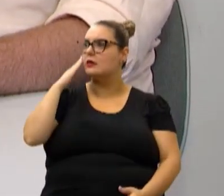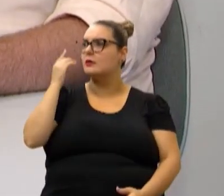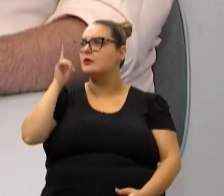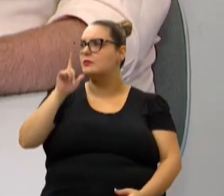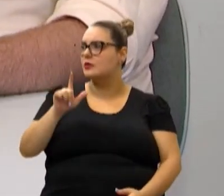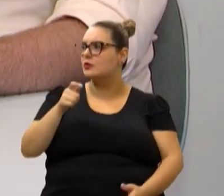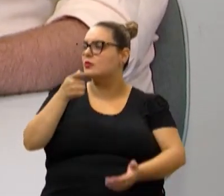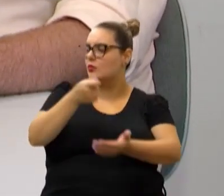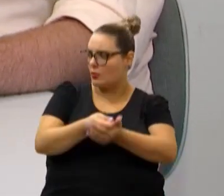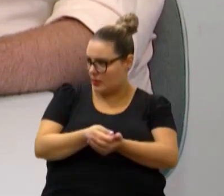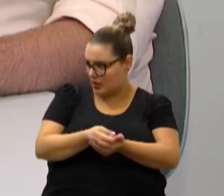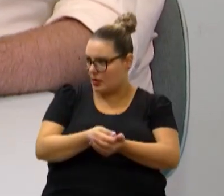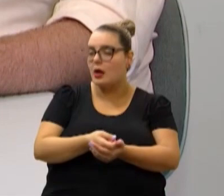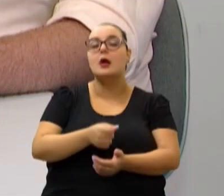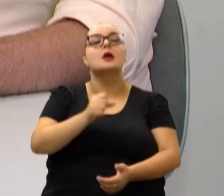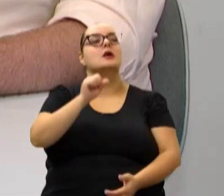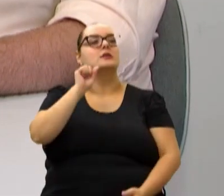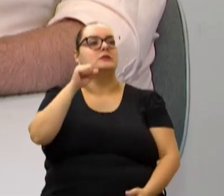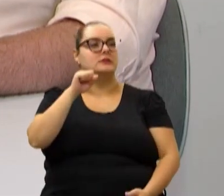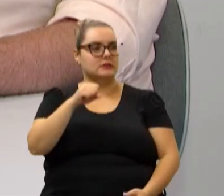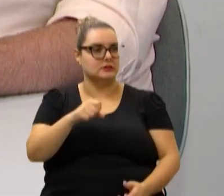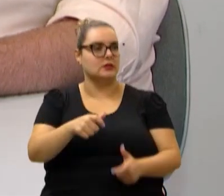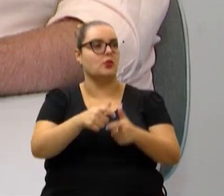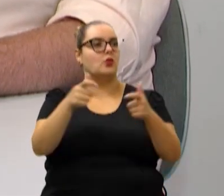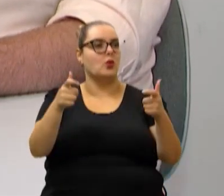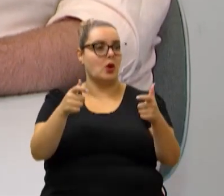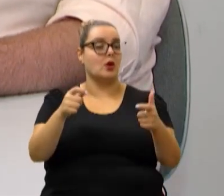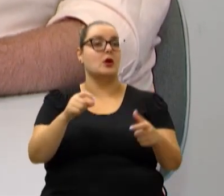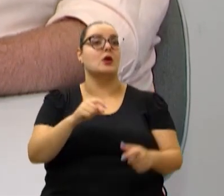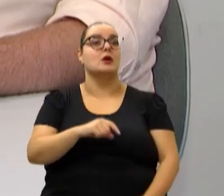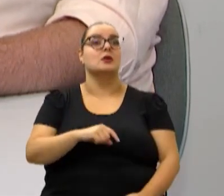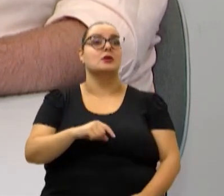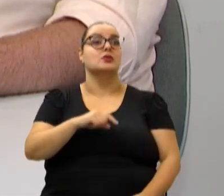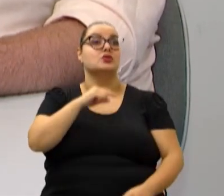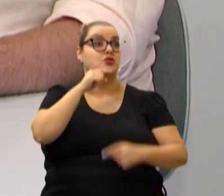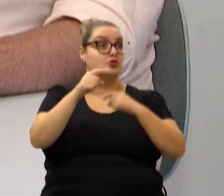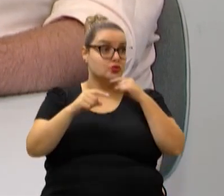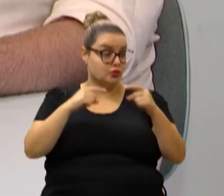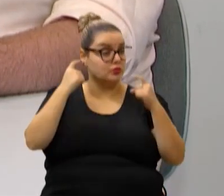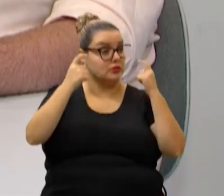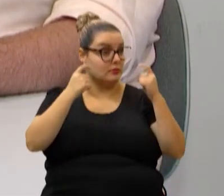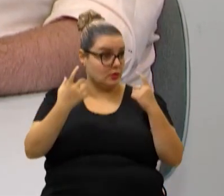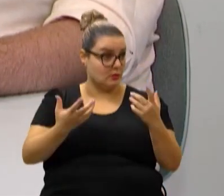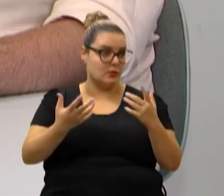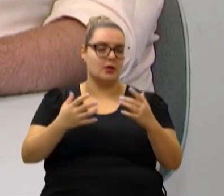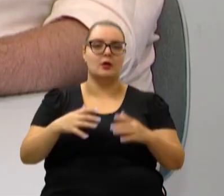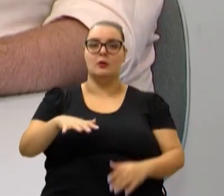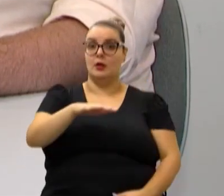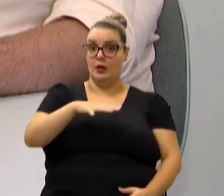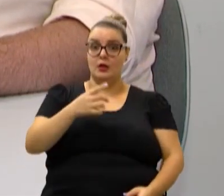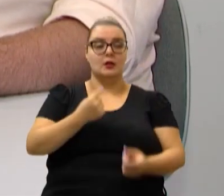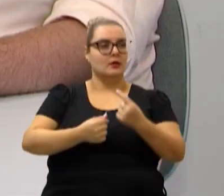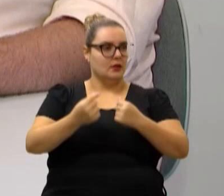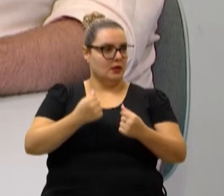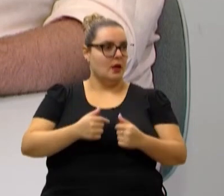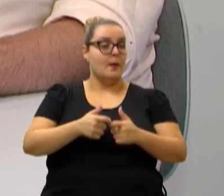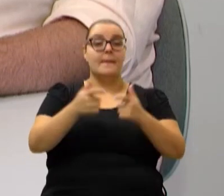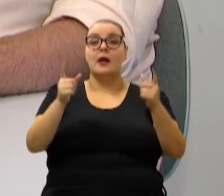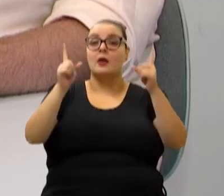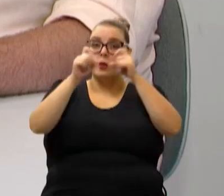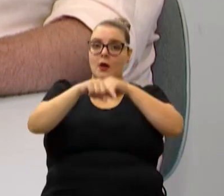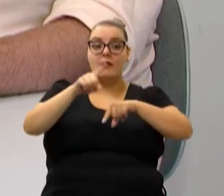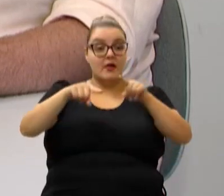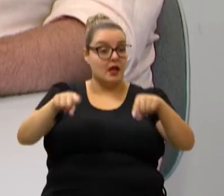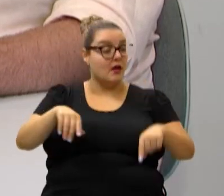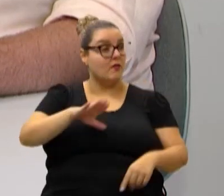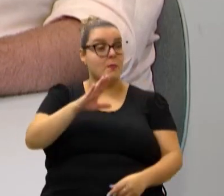você vai conseguir honrar e pagar, né? Sim, porque a grande questão do mercado financeiro é essa, né? A grande